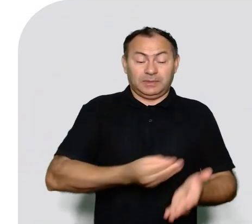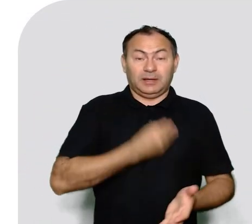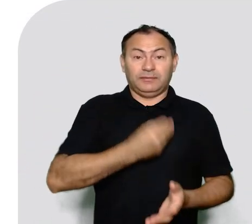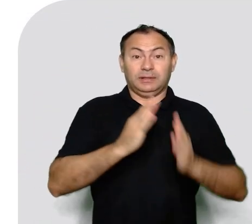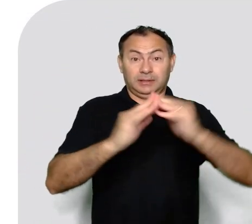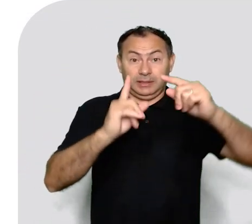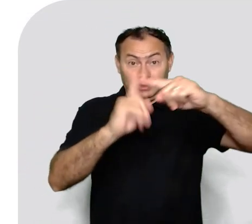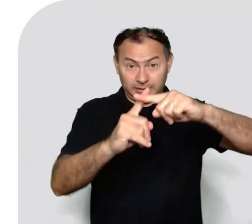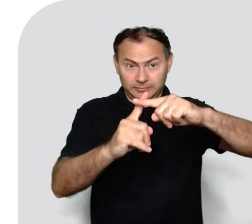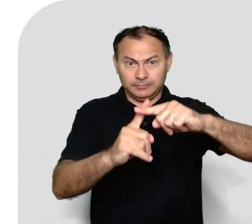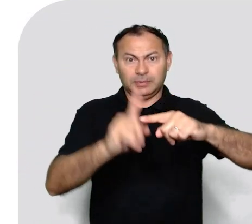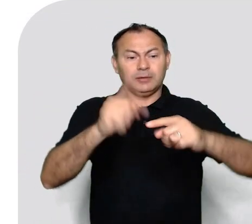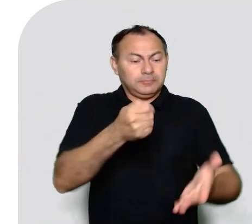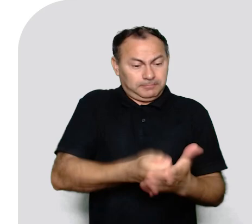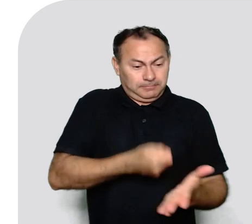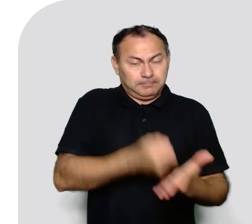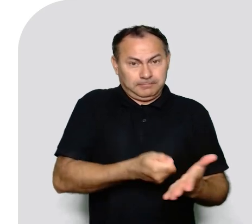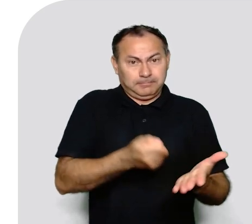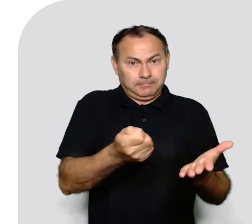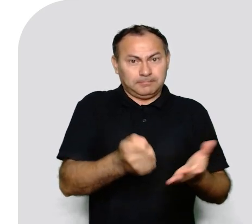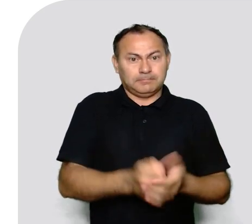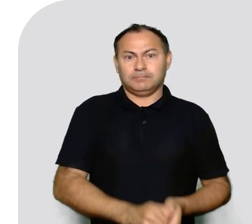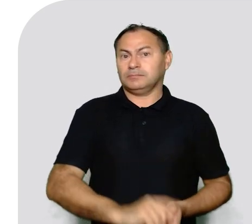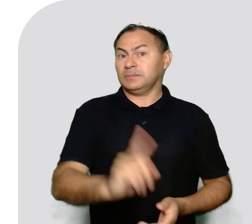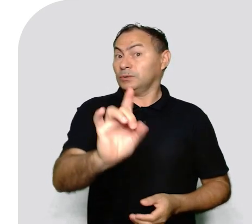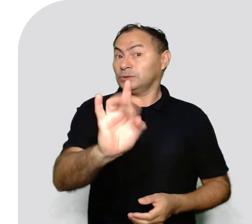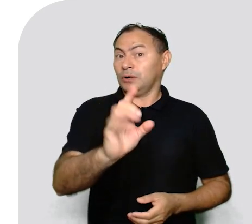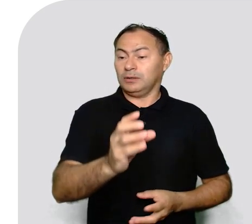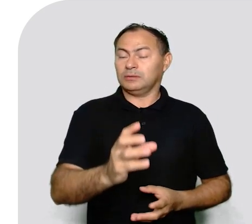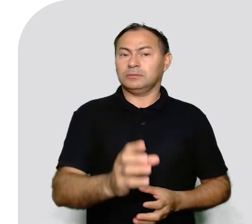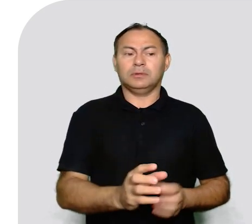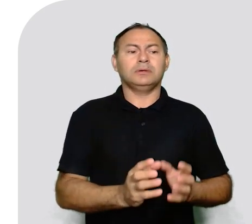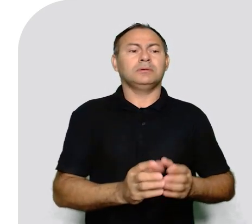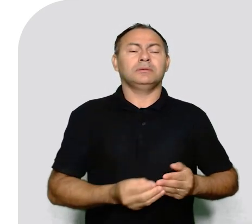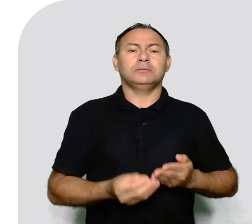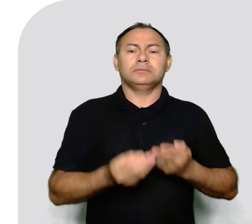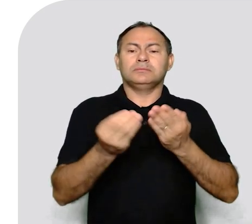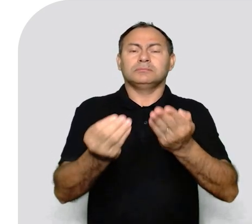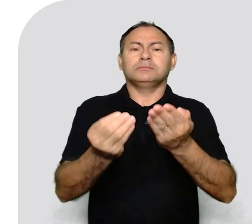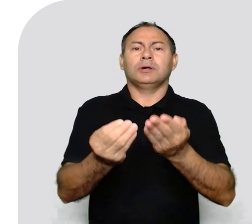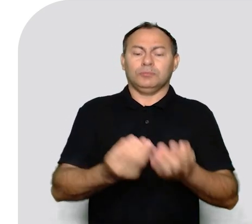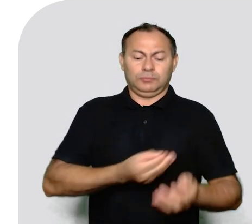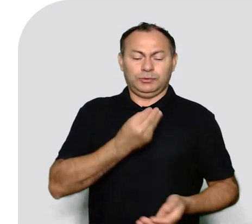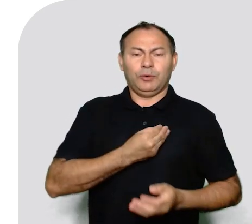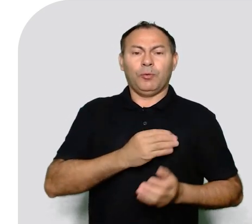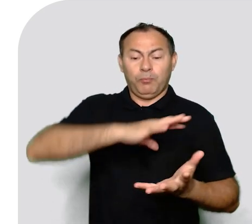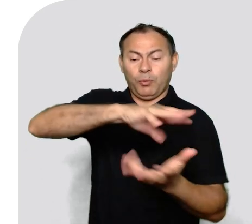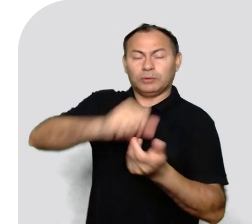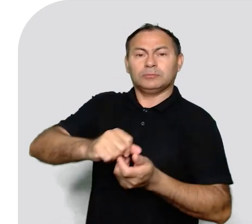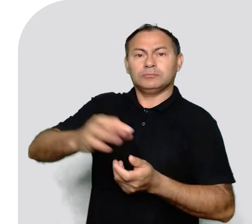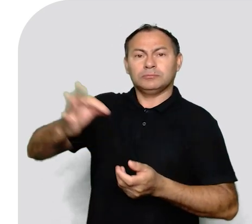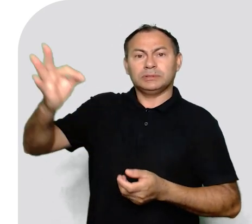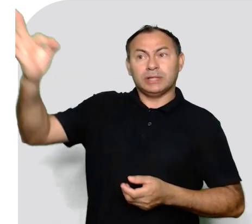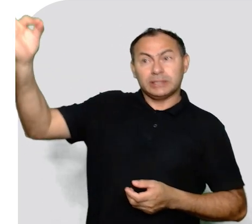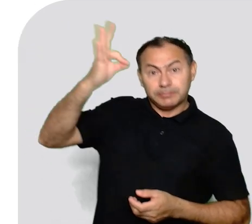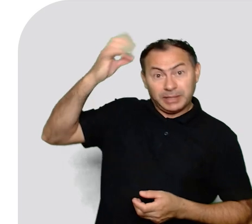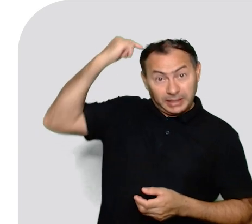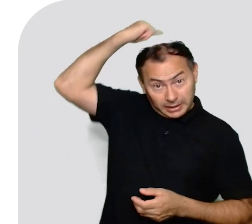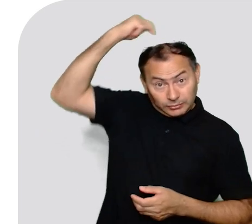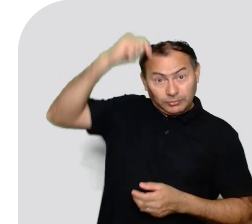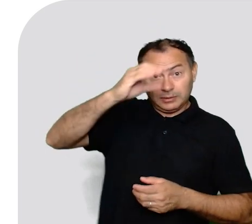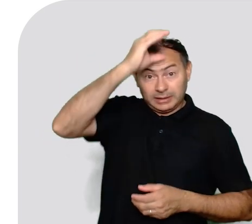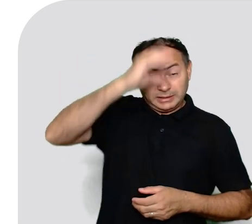vida da Igreja são obrigados não só a impregnar o mundo de espírito cristão, mas